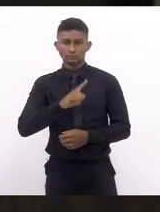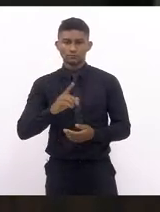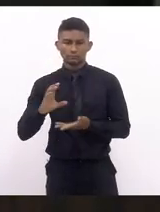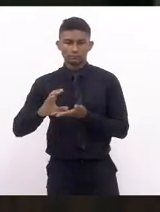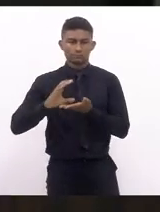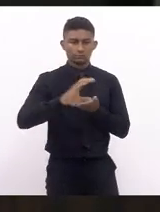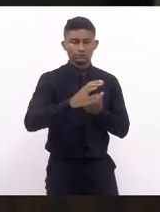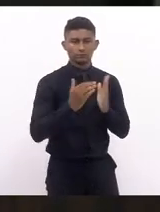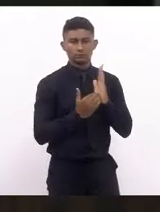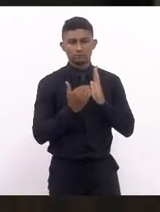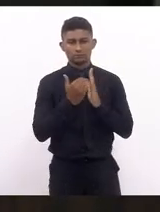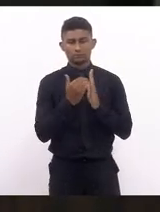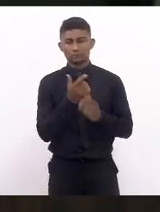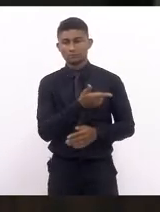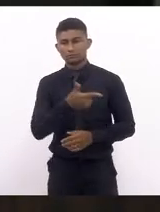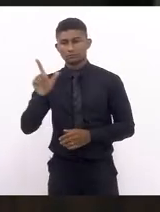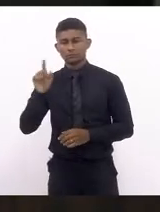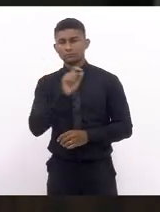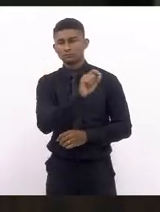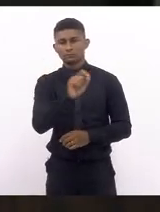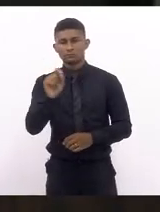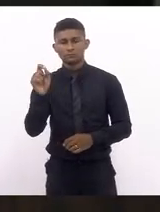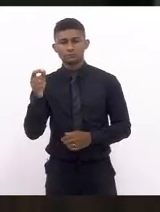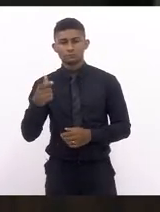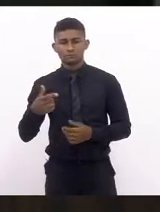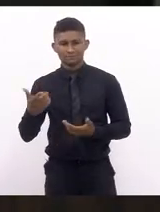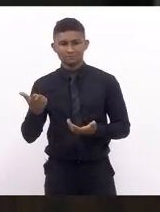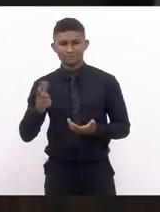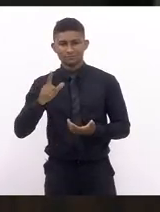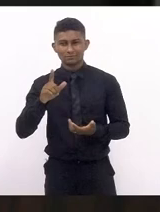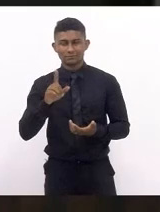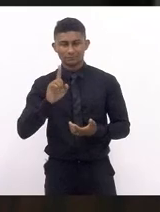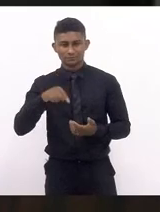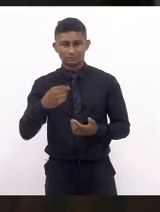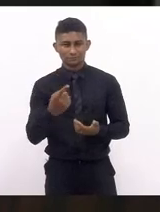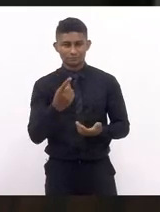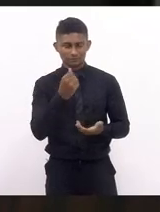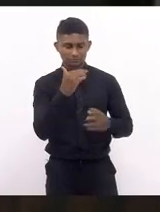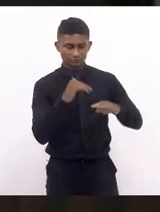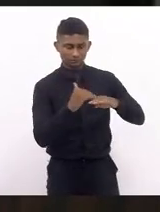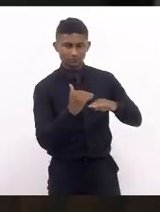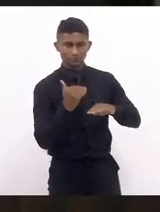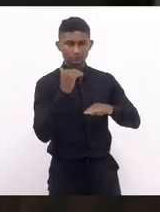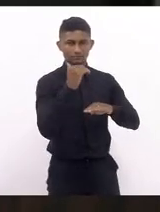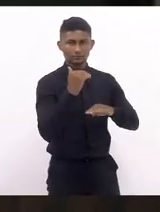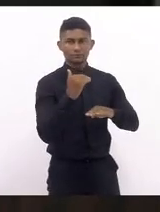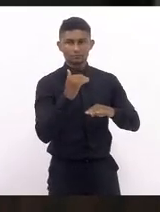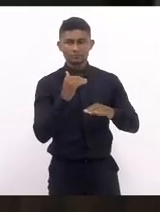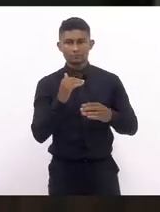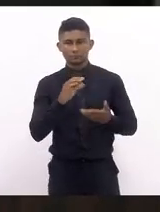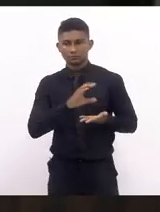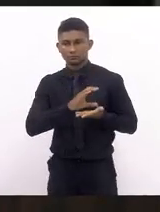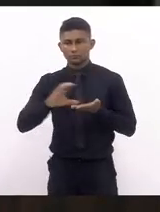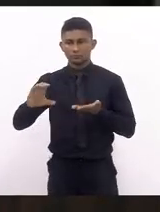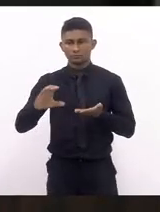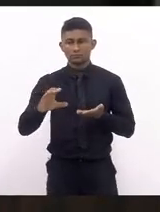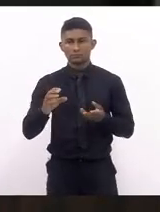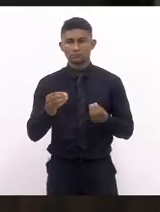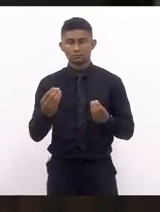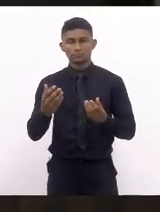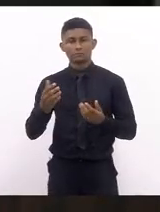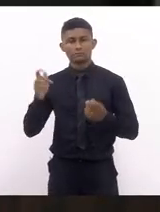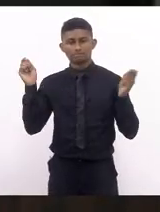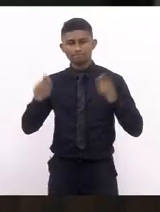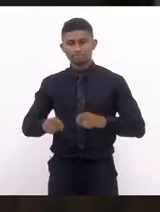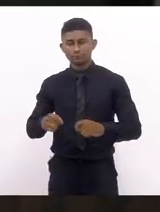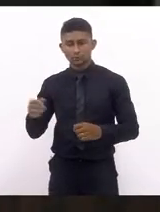outra medida para assegurar investimento para além dos olhos foi a aprovação do fundo soberano do estado para estimular investimentos durante possam